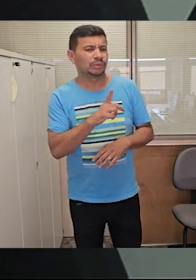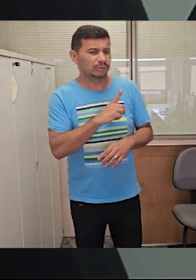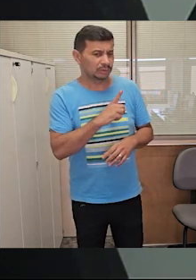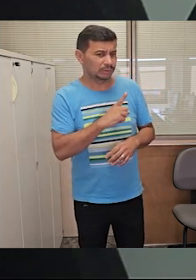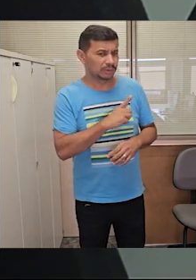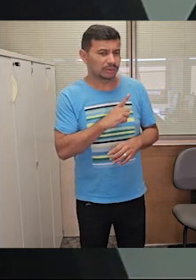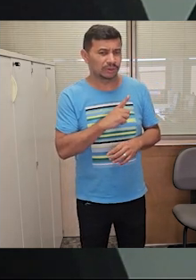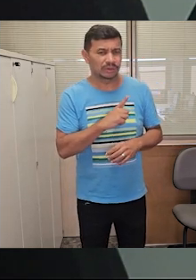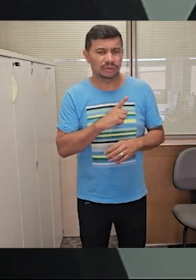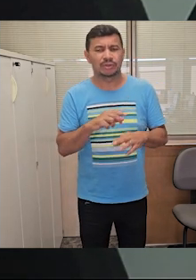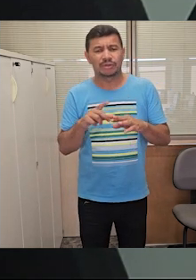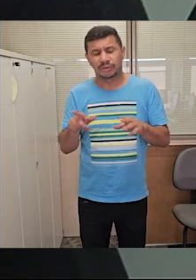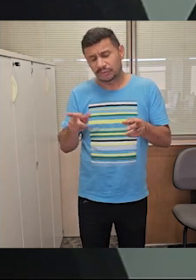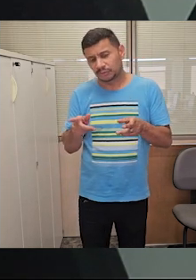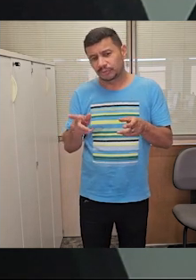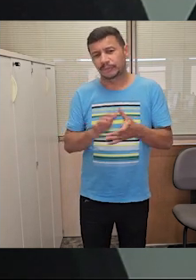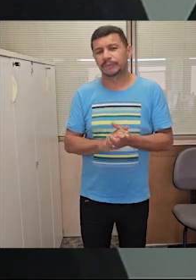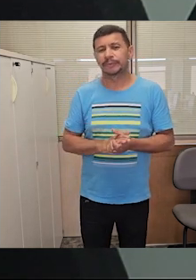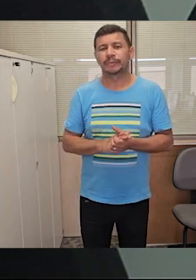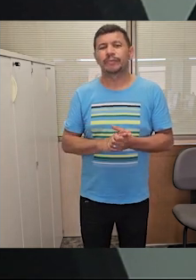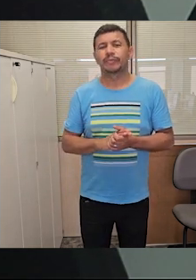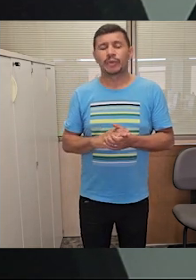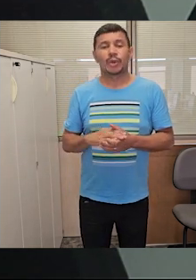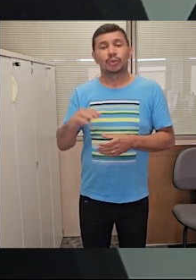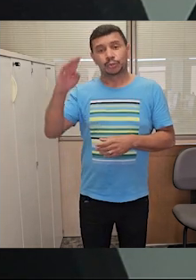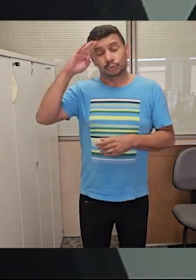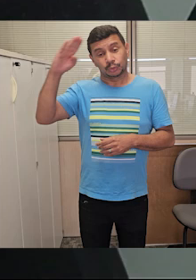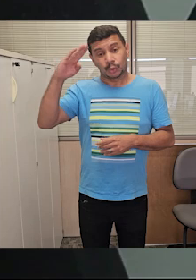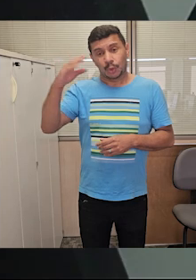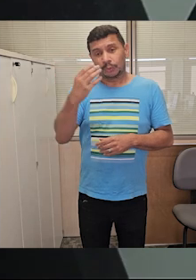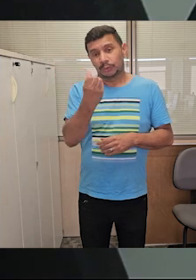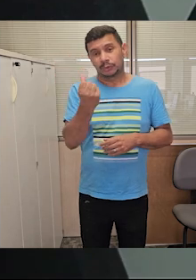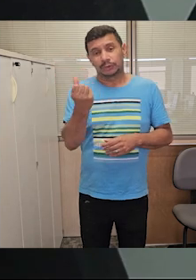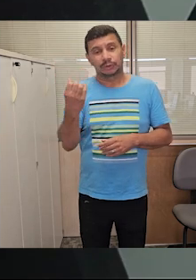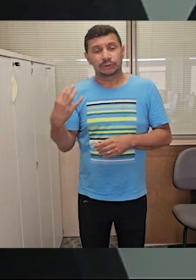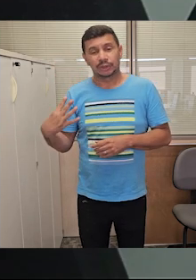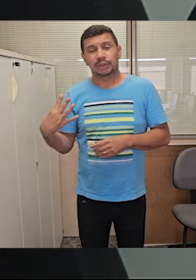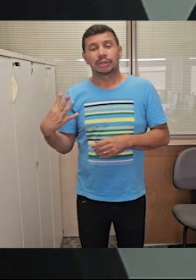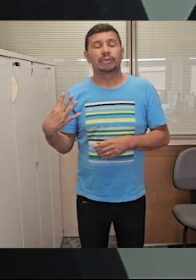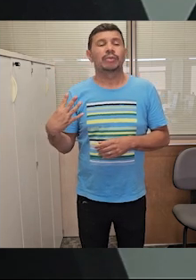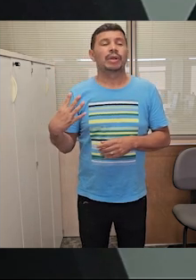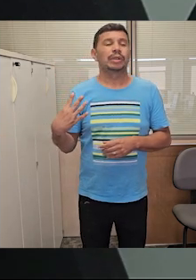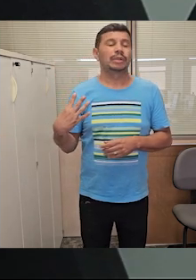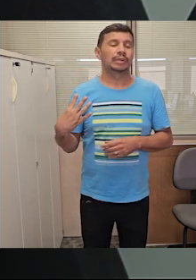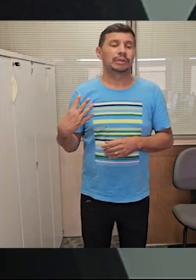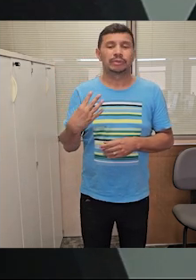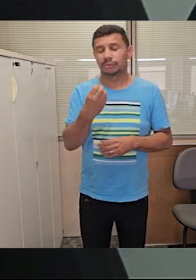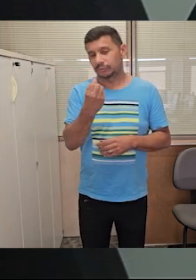existia a UEO, que foi extinta logo após o golpe de 64. E